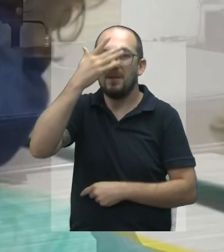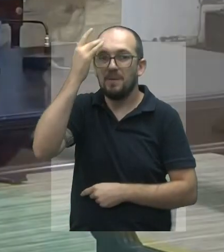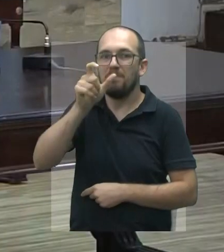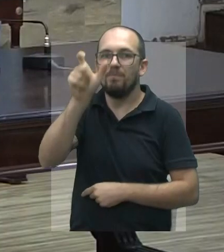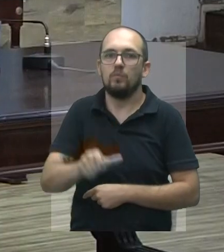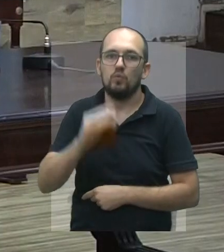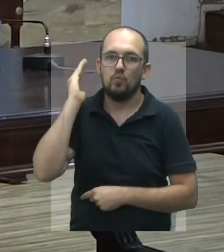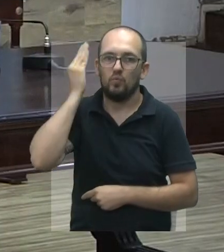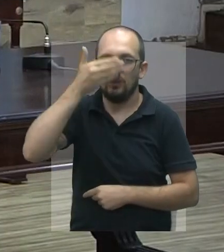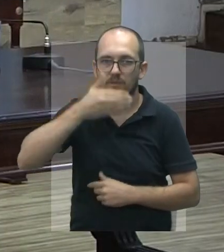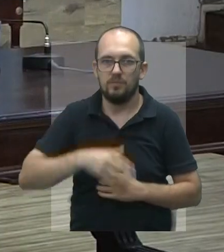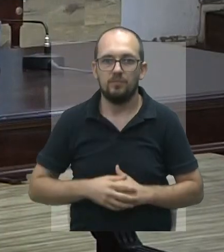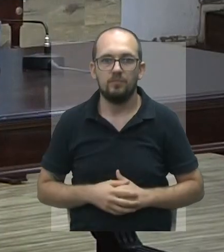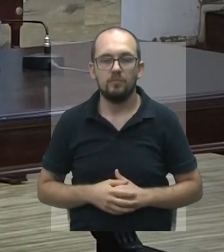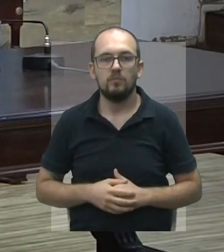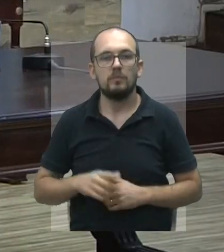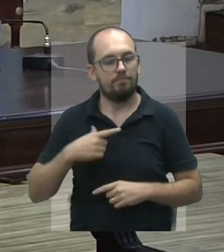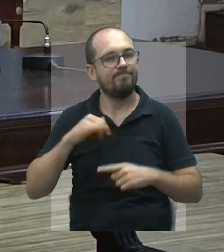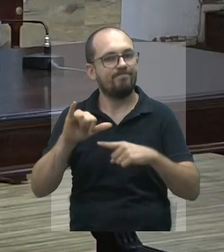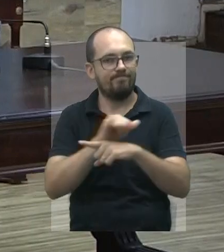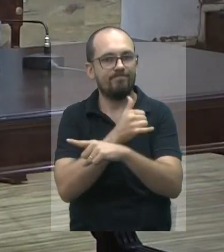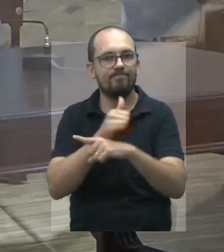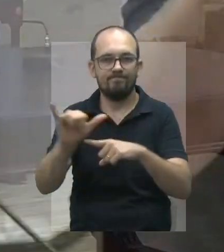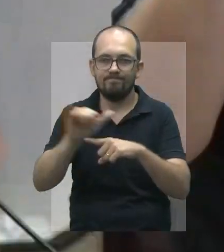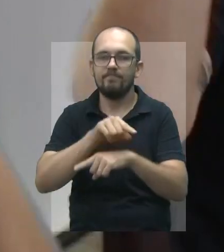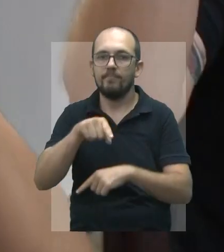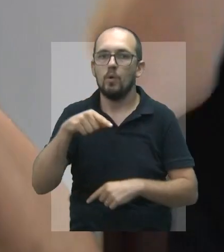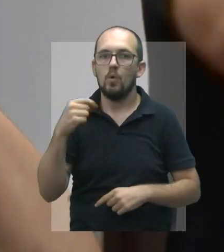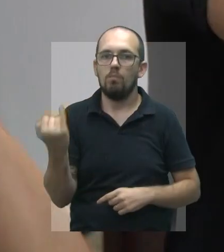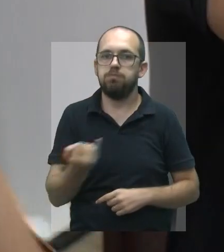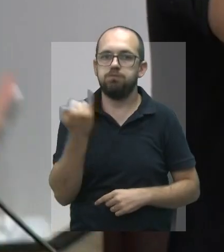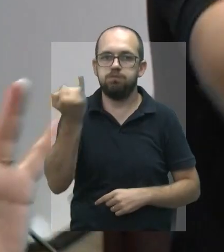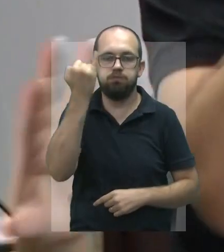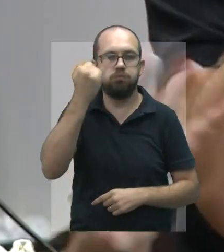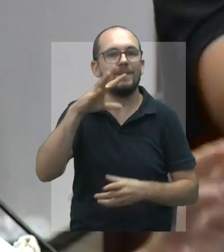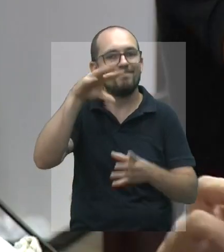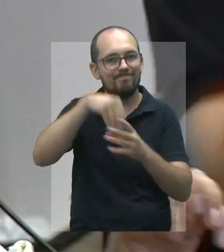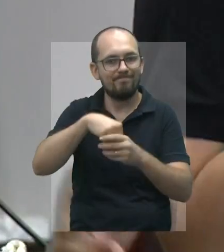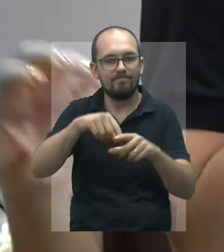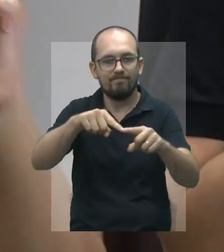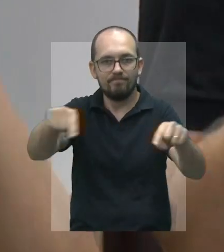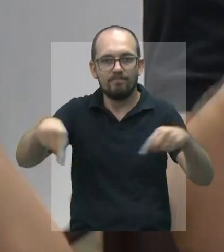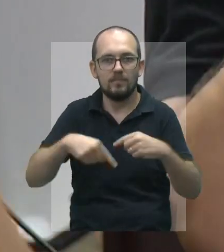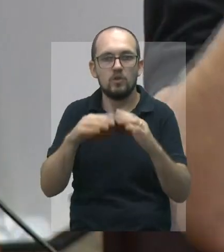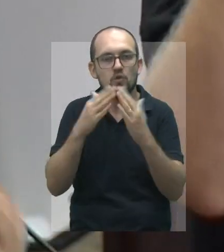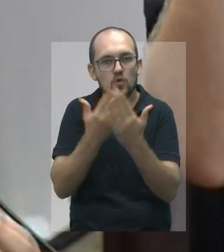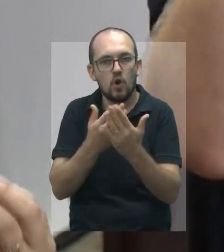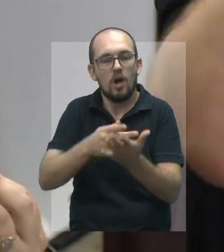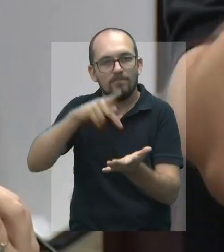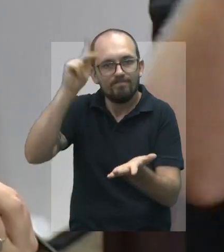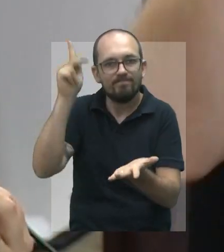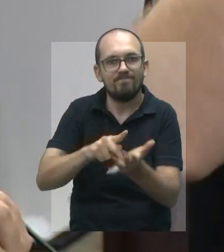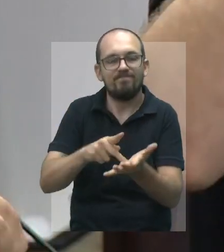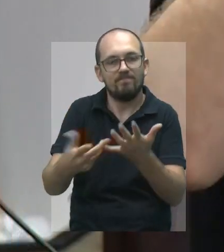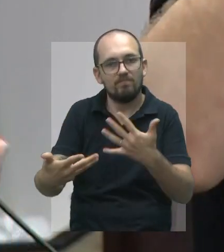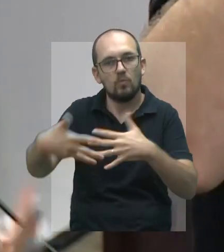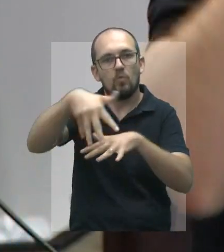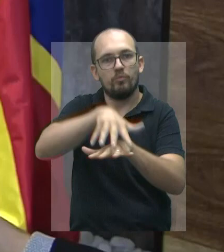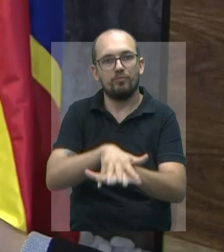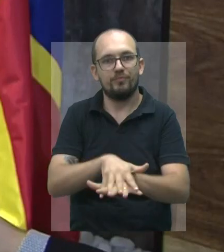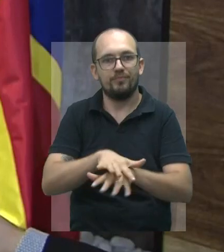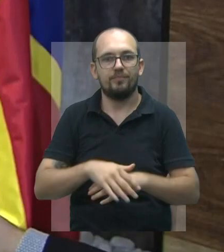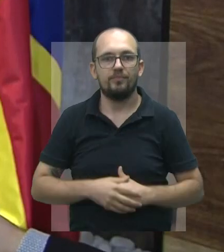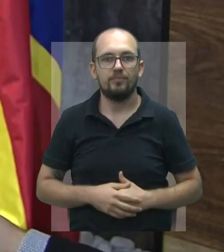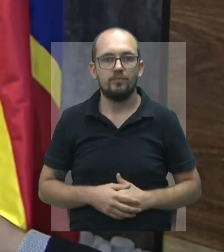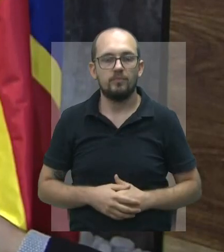surdocega. Ferramentas consideradas fundamentais para a aplicação da verdadeira inclusão social.